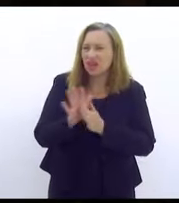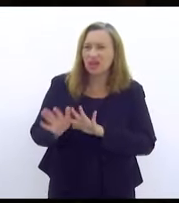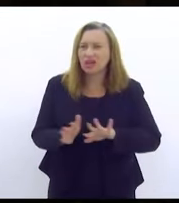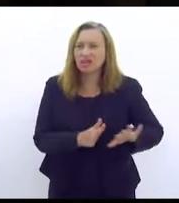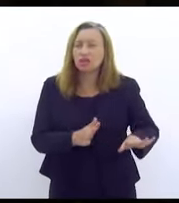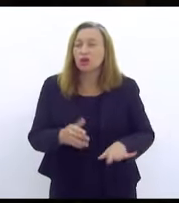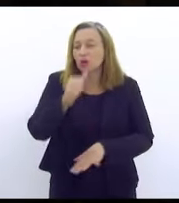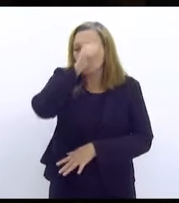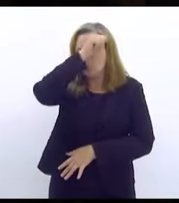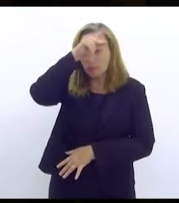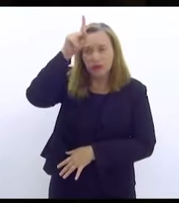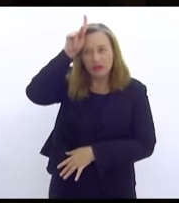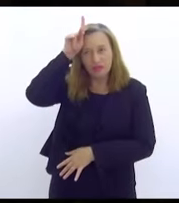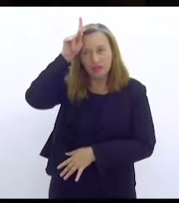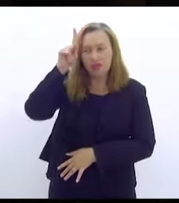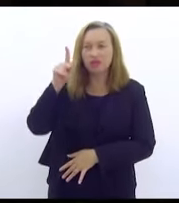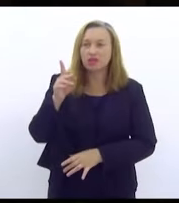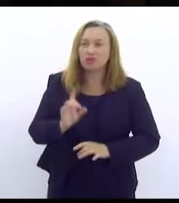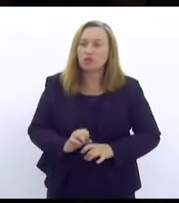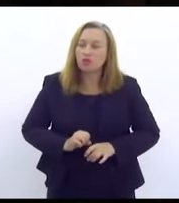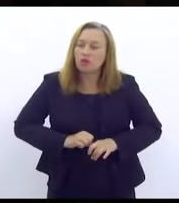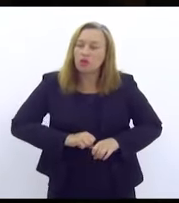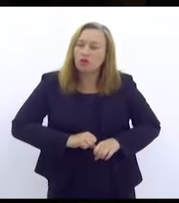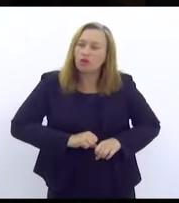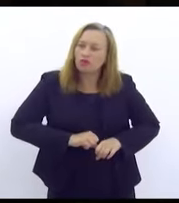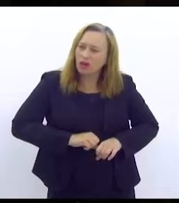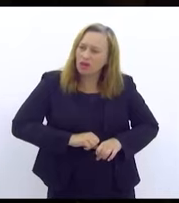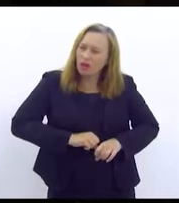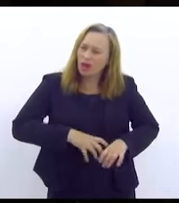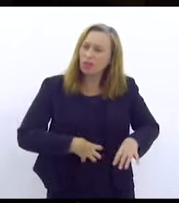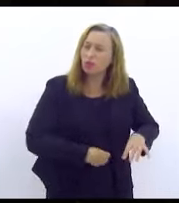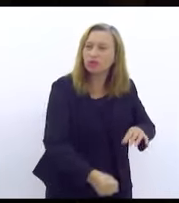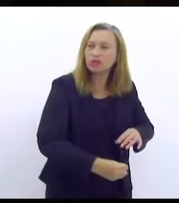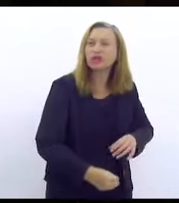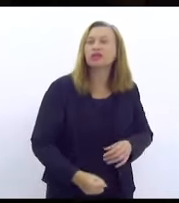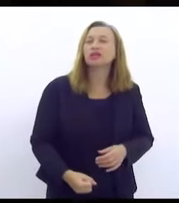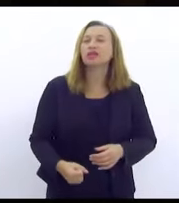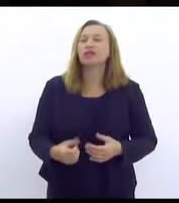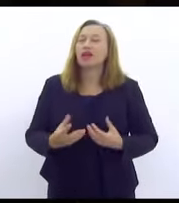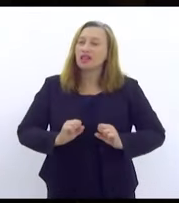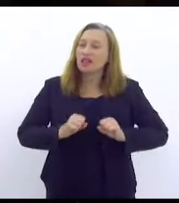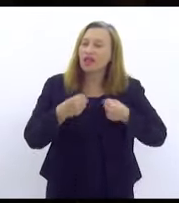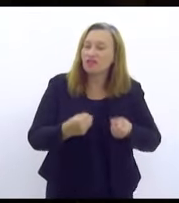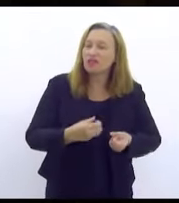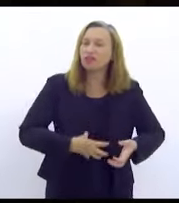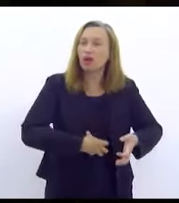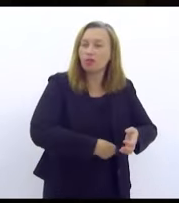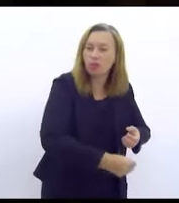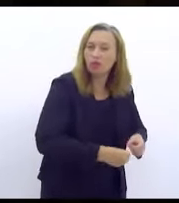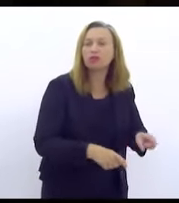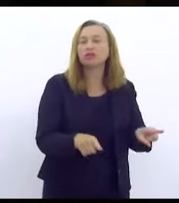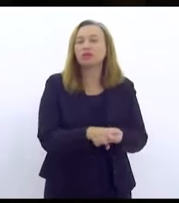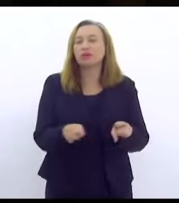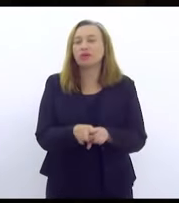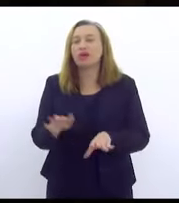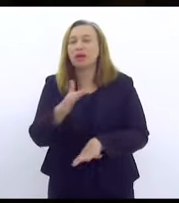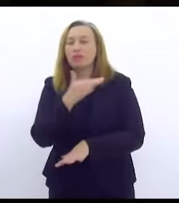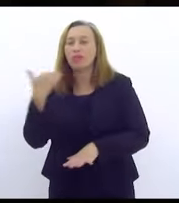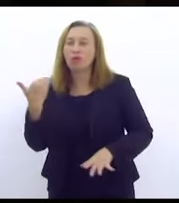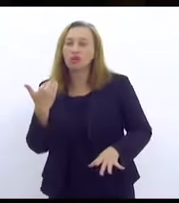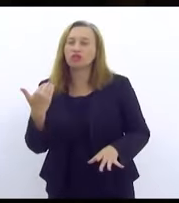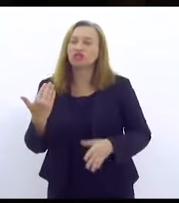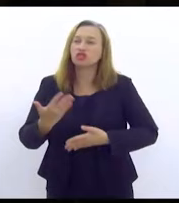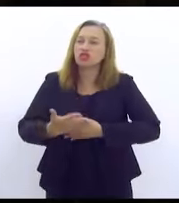cujo prefeito é um abortista, ou seja, o prefeito Eduardo Paes defende o aborto, defende o assassinato de crianças no ventre,